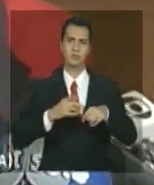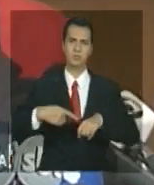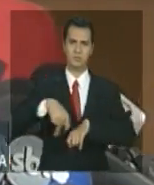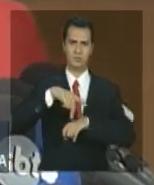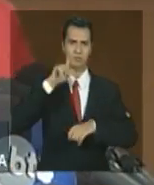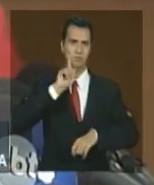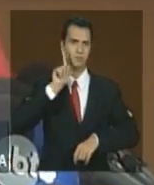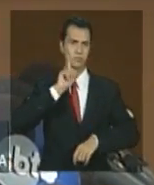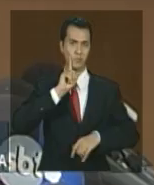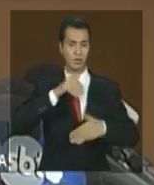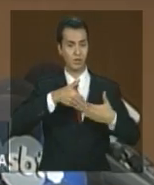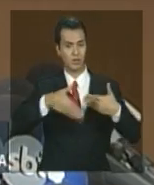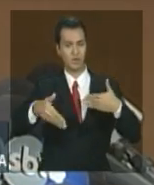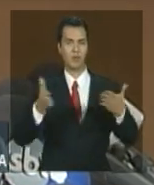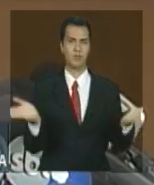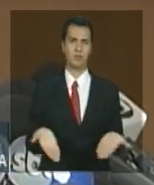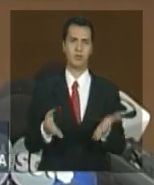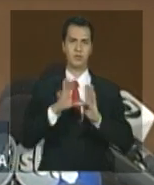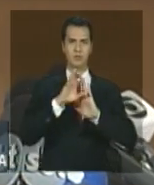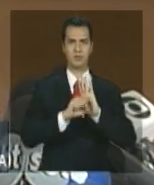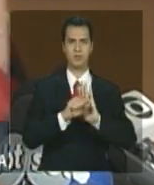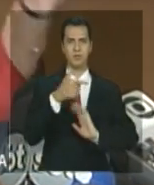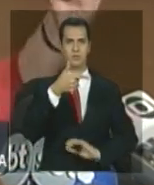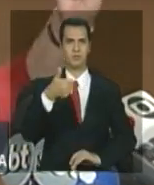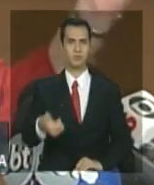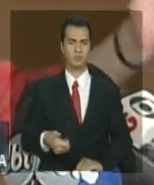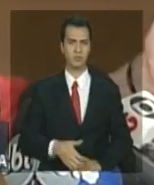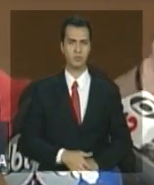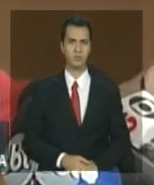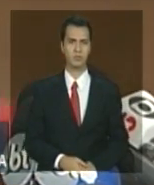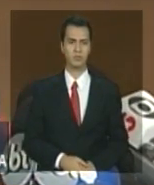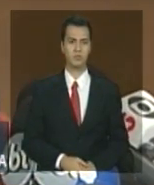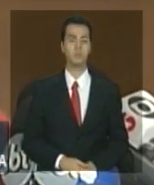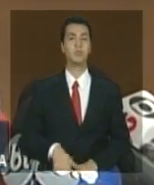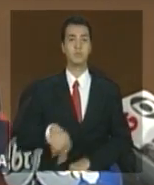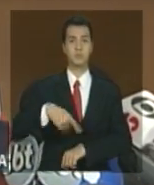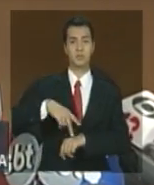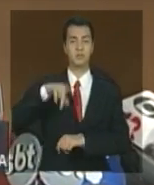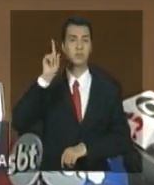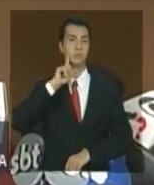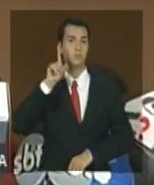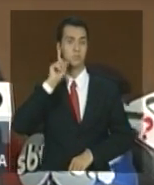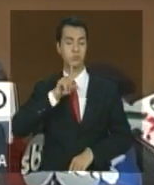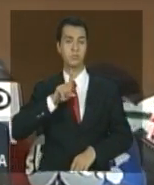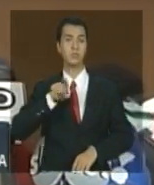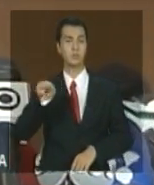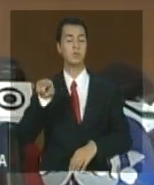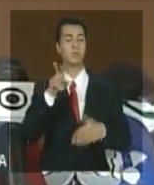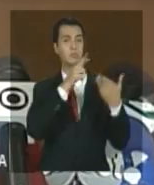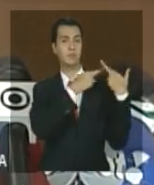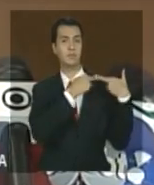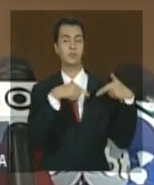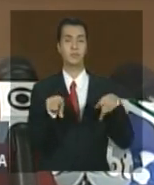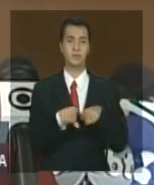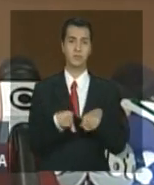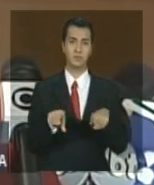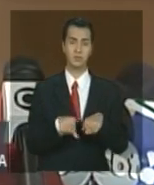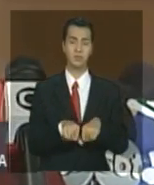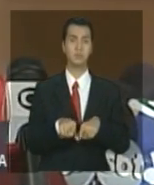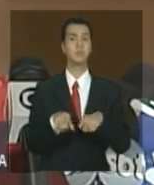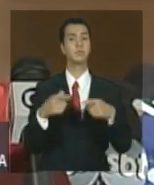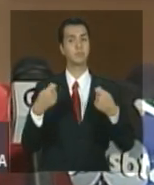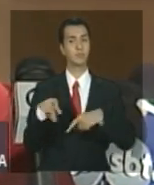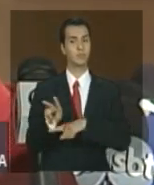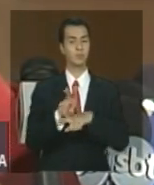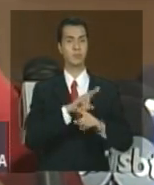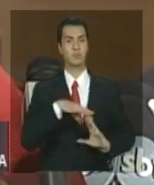XXI. E essa parceria da parte dos Estados Unidos, obviamente, implica em responsabilidade com o mundo, como